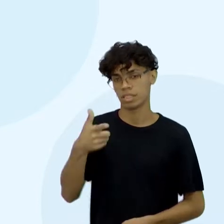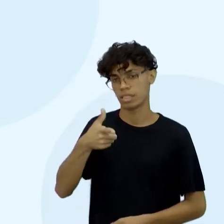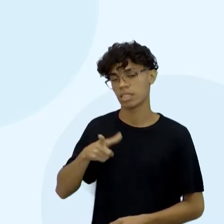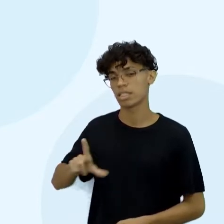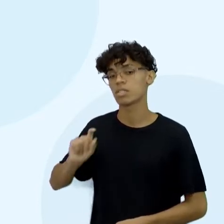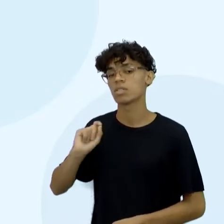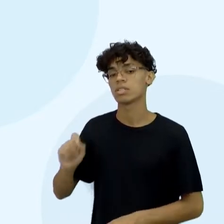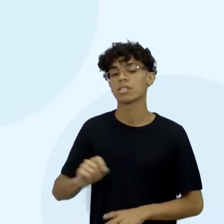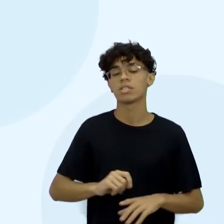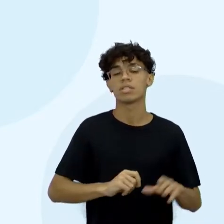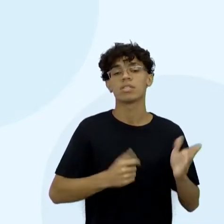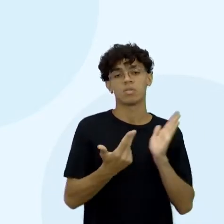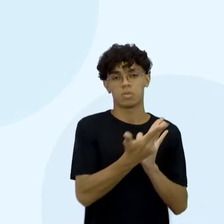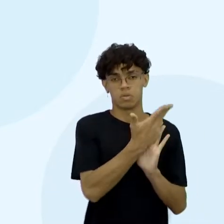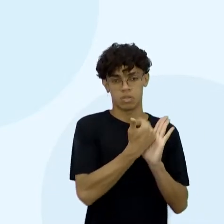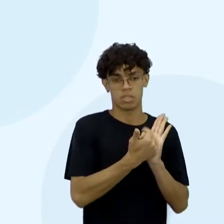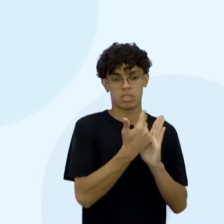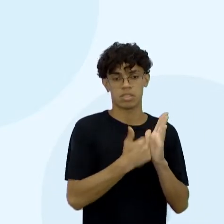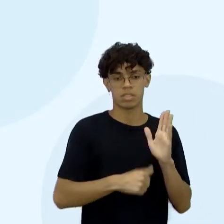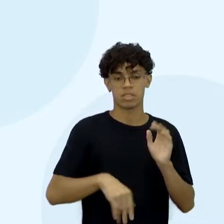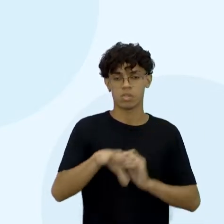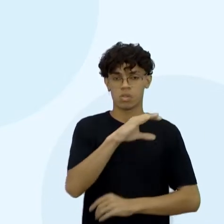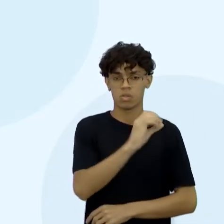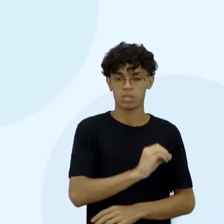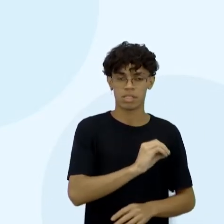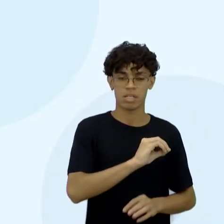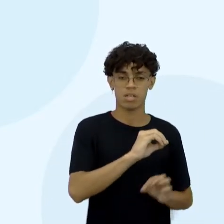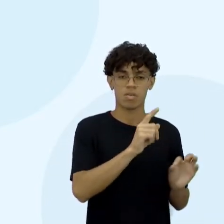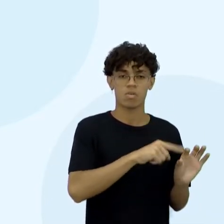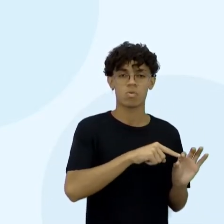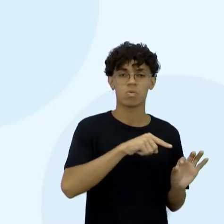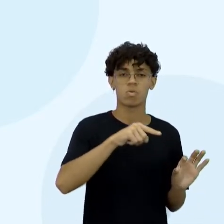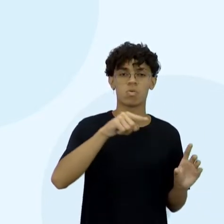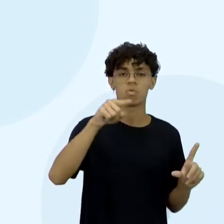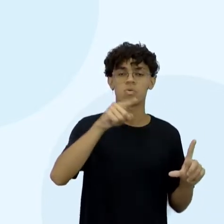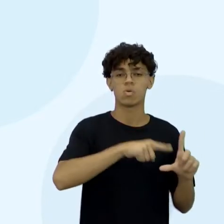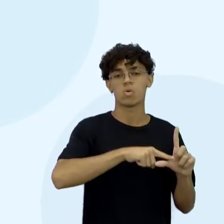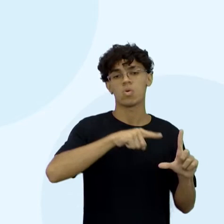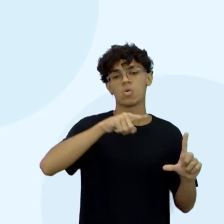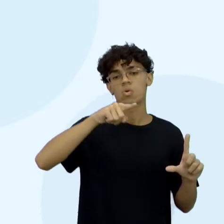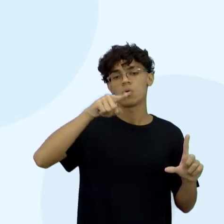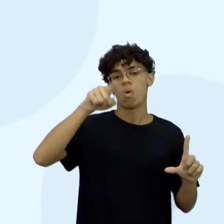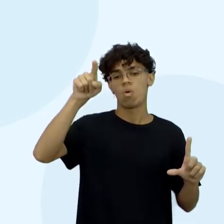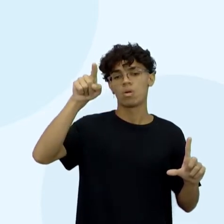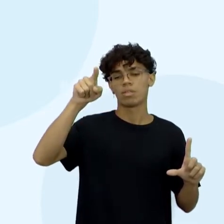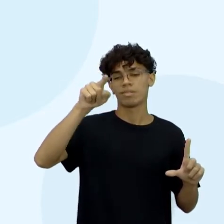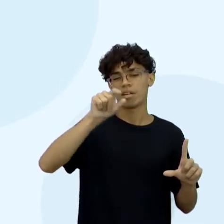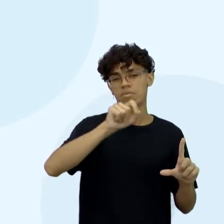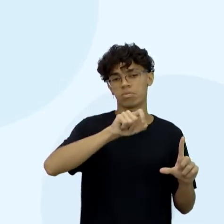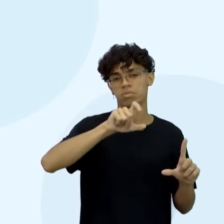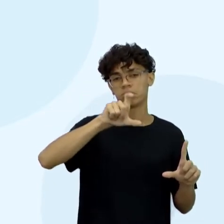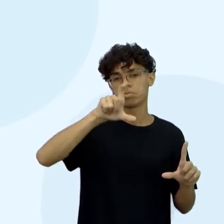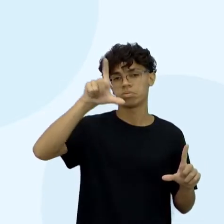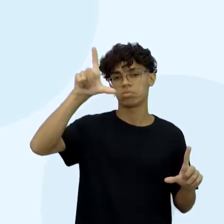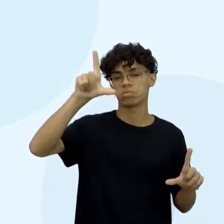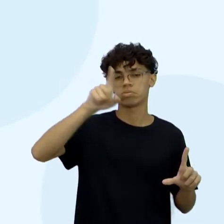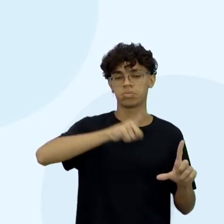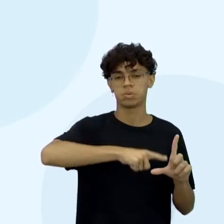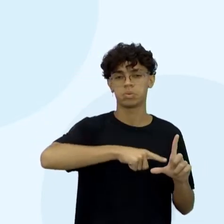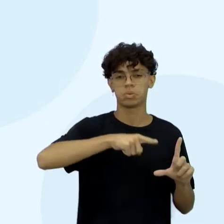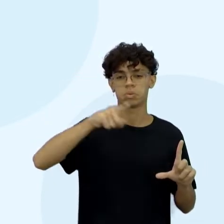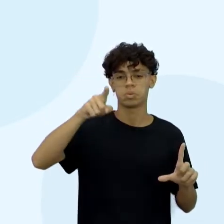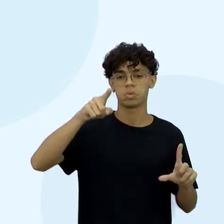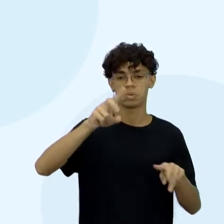inicialmente. Saindo da posição zero, vai aumentando conforme vai passando o tempo, e esse aumento é dado pela